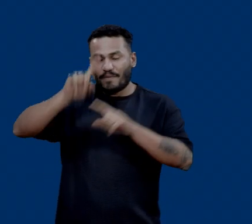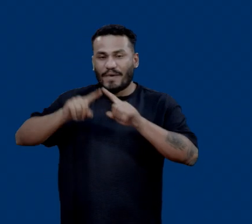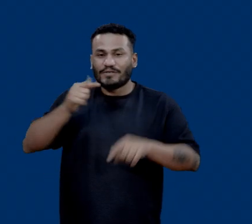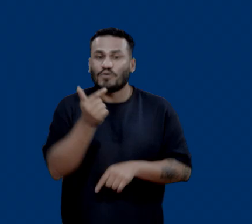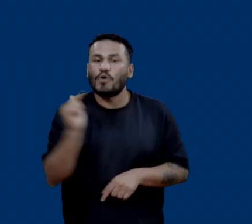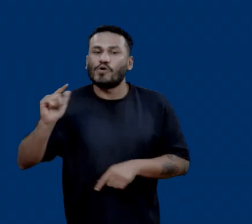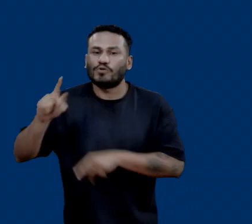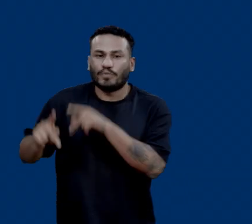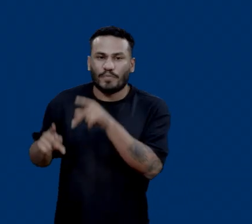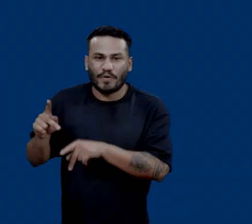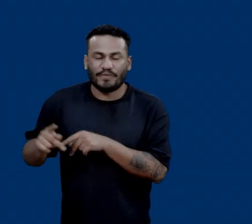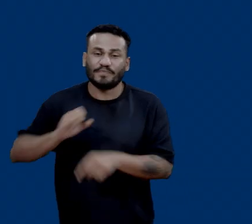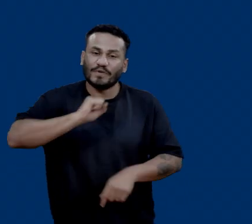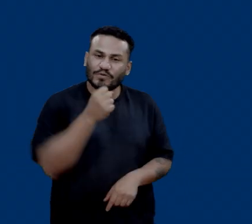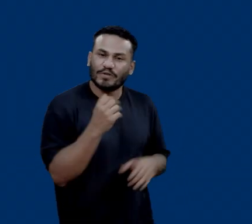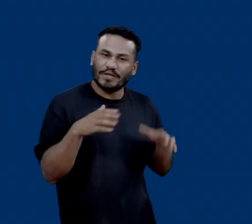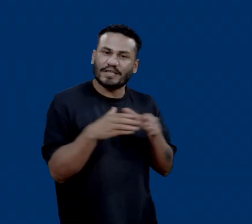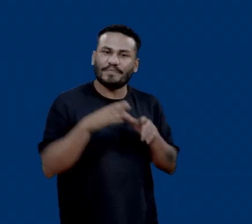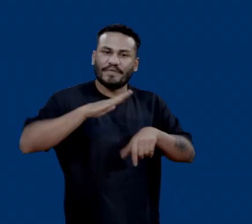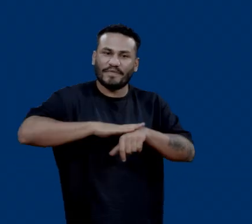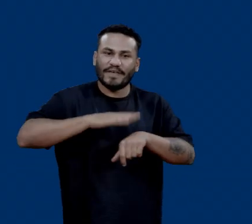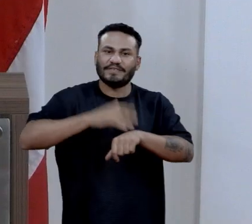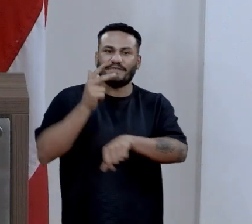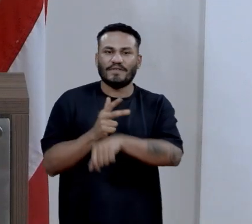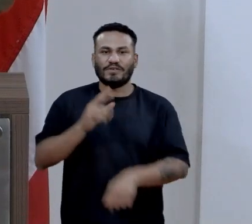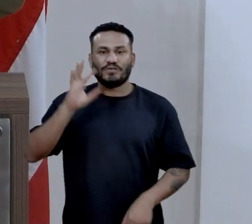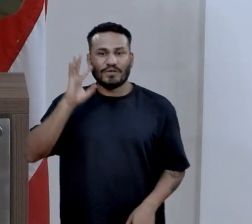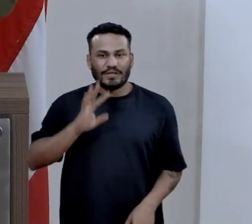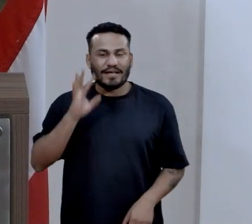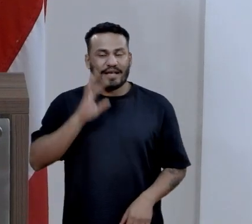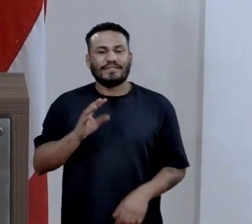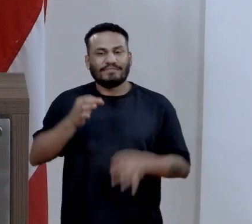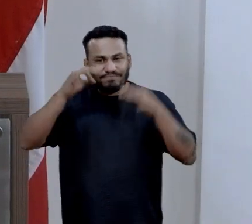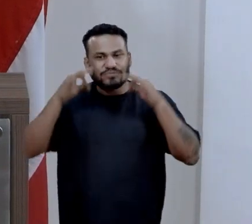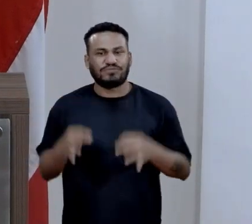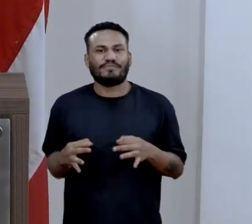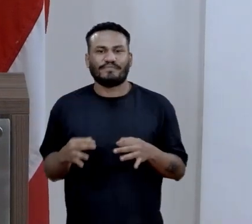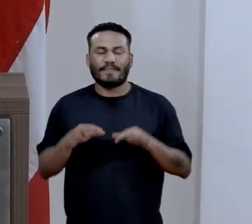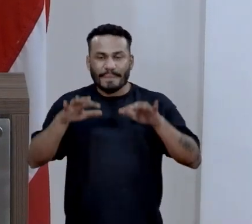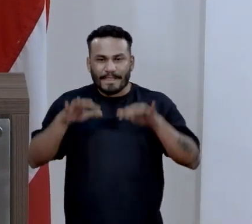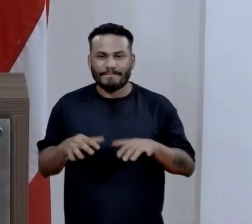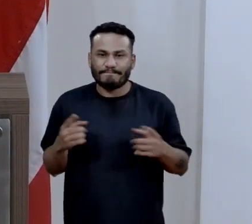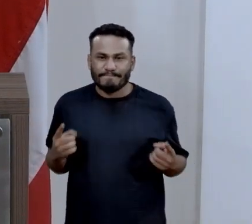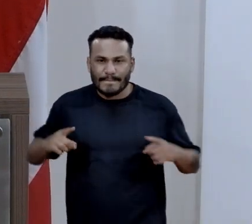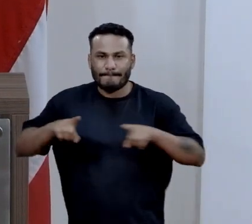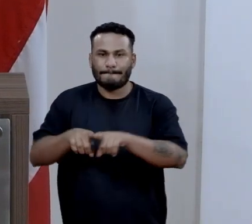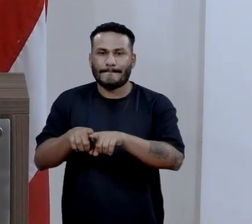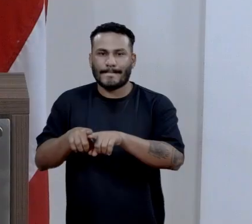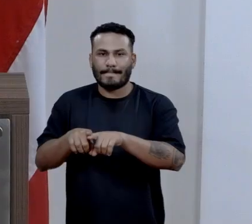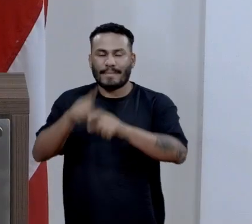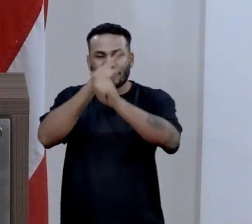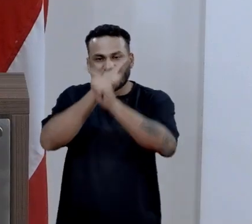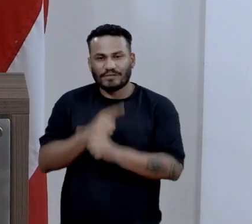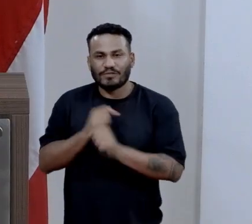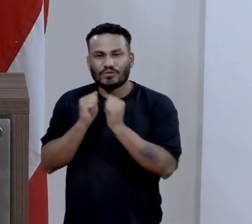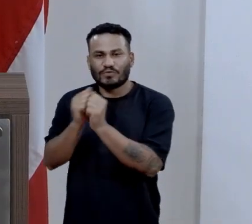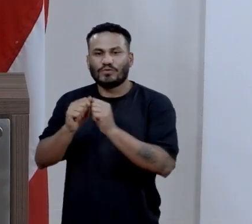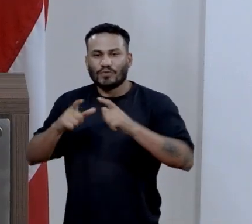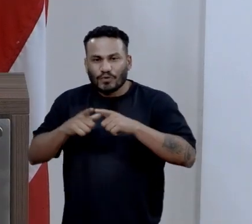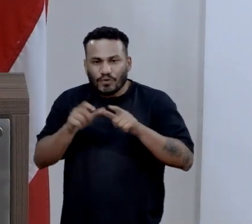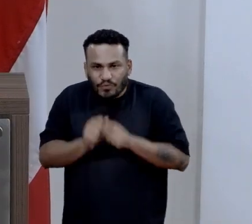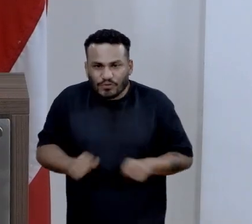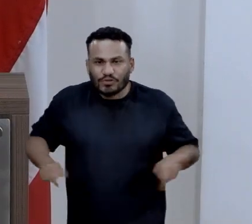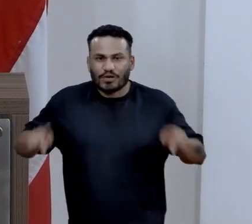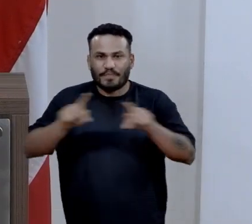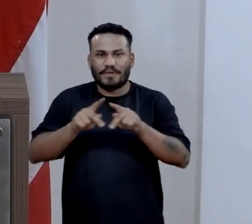outro povo. E as 8 equipes fizeram vídeos bem consistentes, bem legais, e foi essa parceria da Liga dos Gincaneiros com o Shopping,